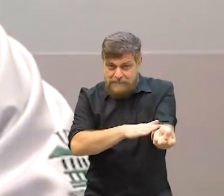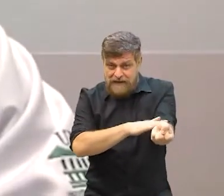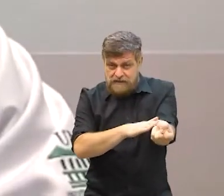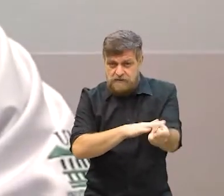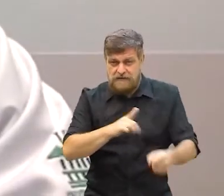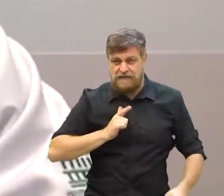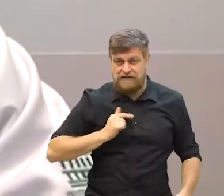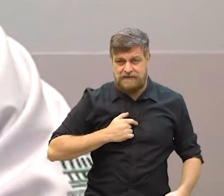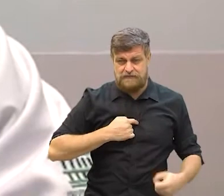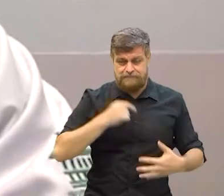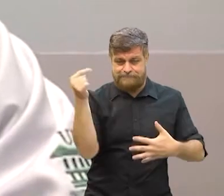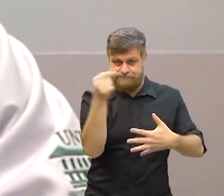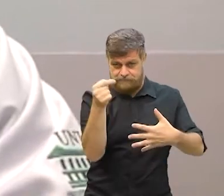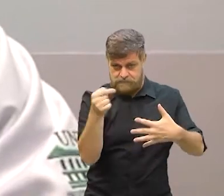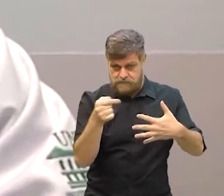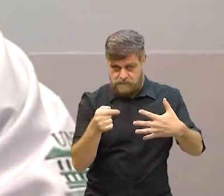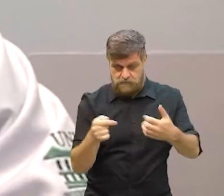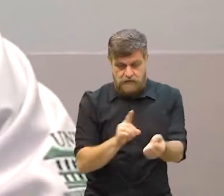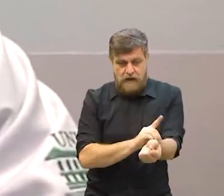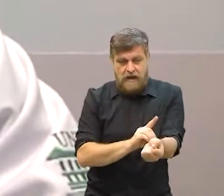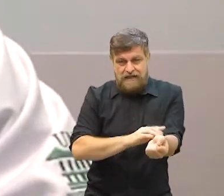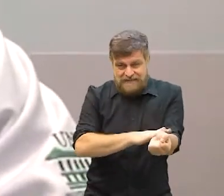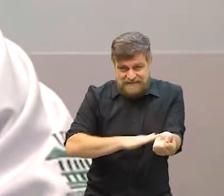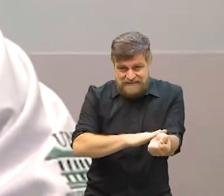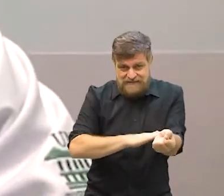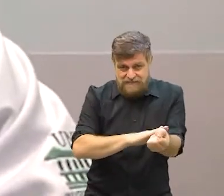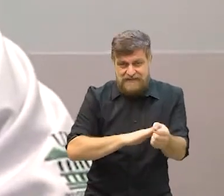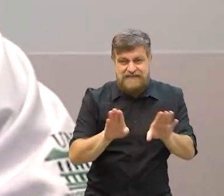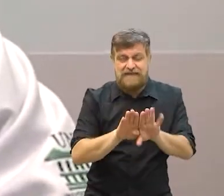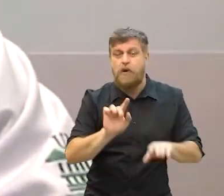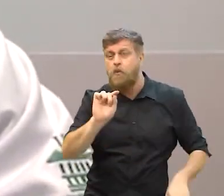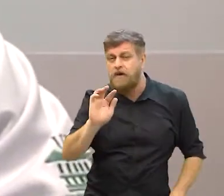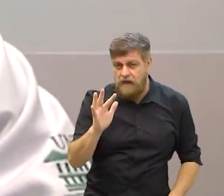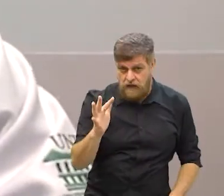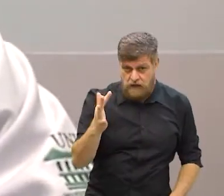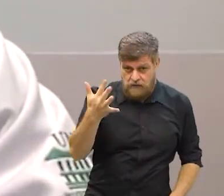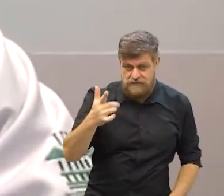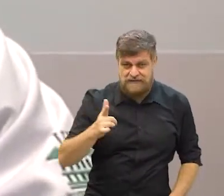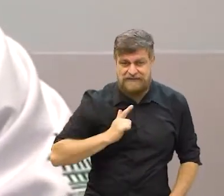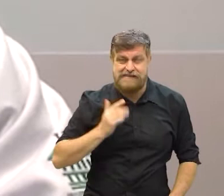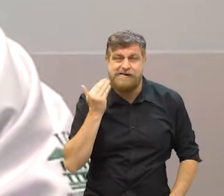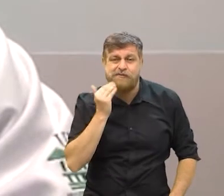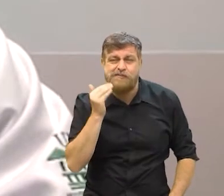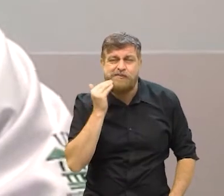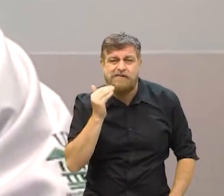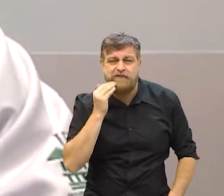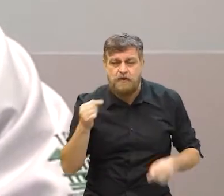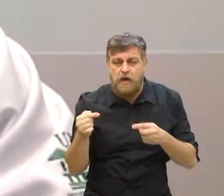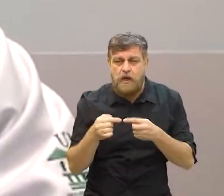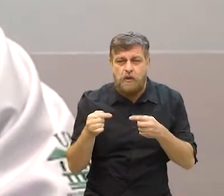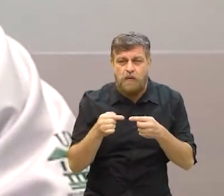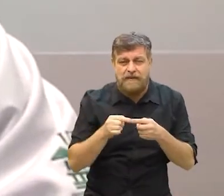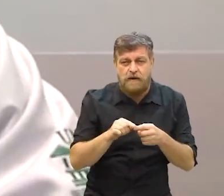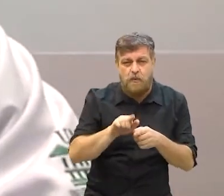diabetes, existem tipos de diabetes, né? Diabetes é uma doença relacionada à disglicemia, ou seja, a defeito relacionado